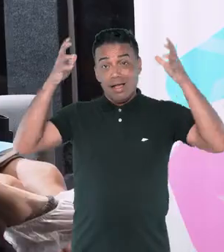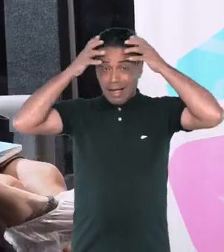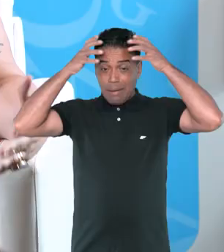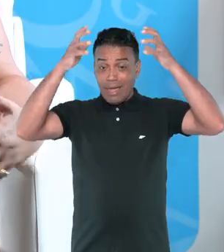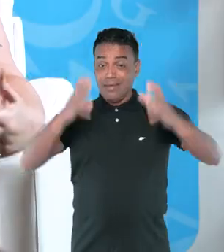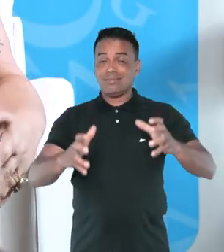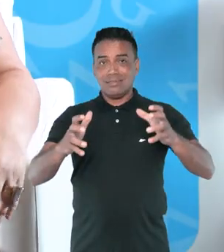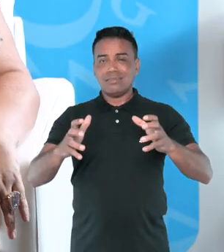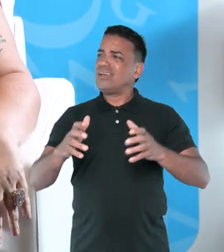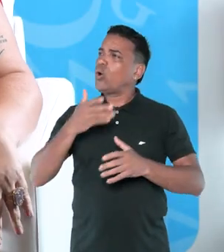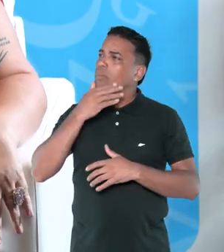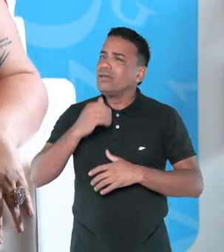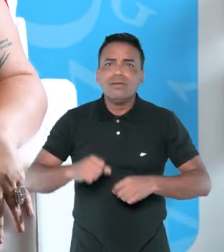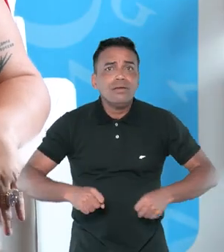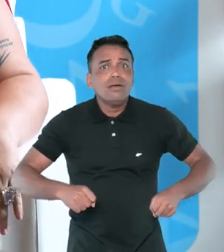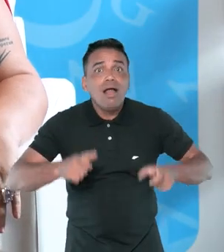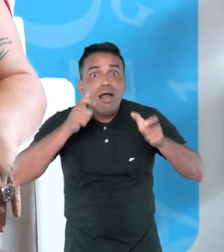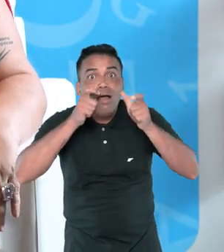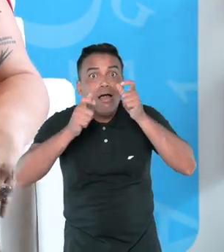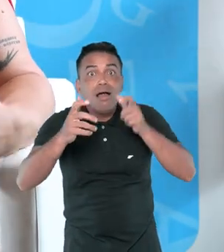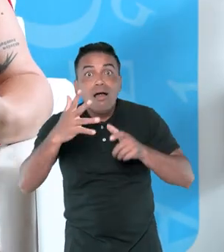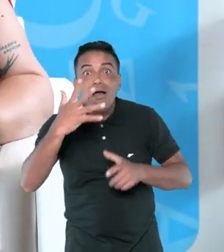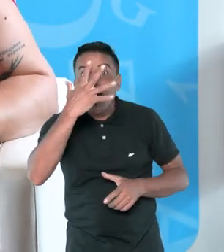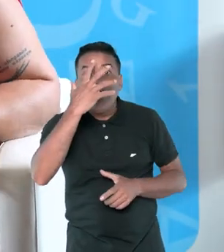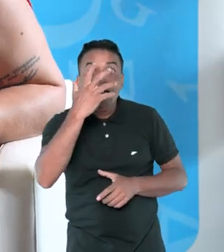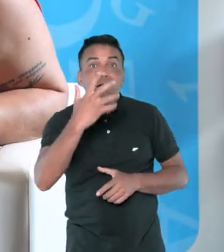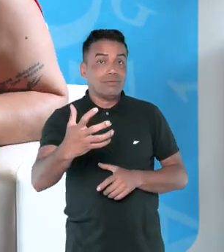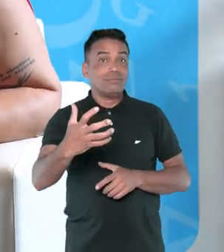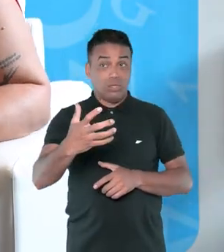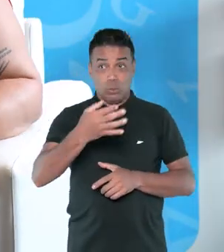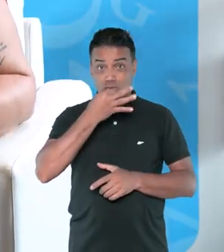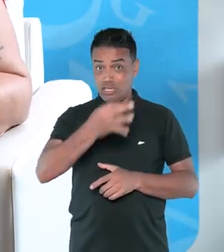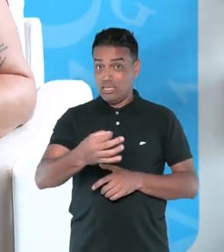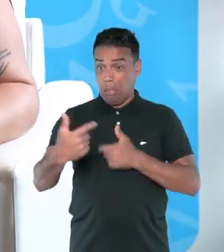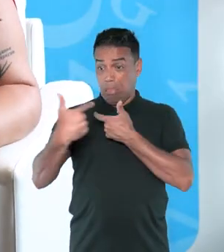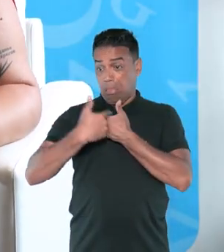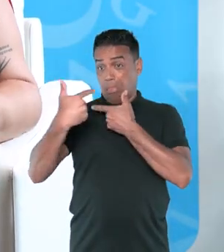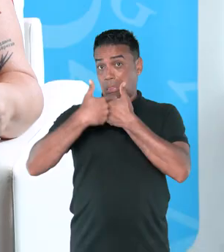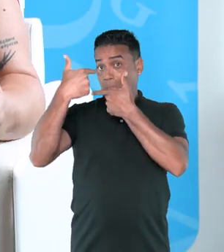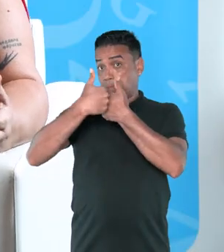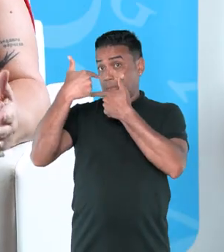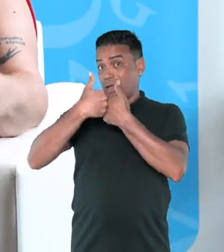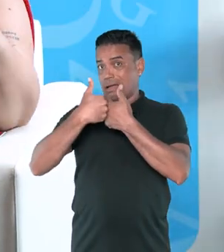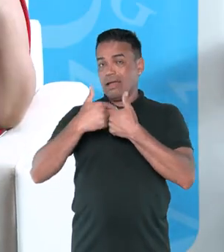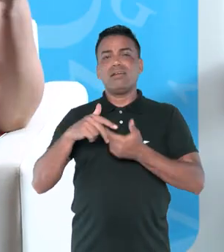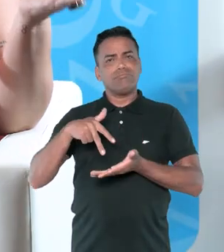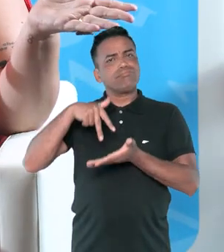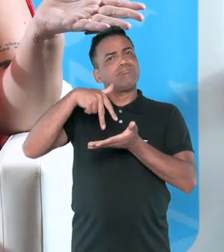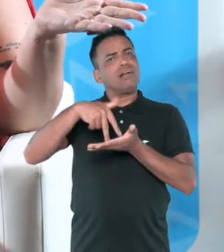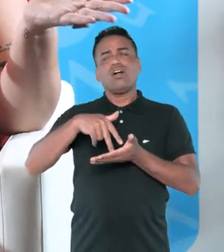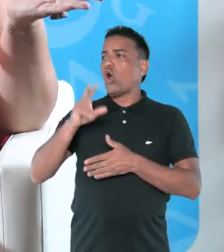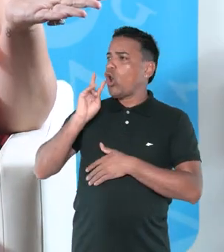foi levantando. Aí eu achei que era para brigar comigo. Ele foi se posicionando. Aí olhou